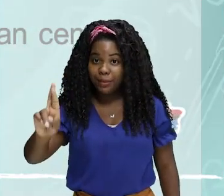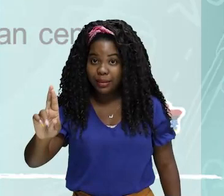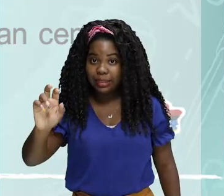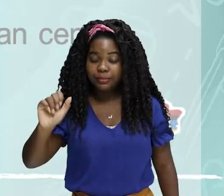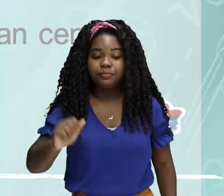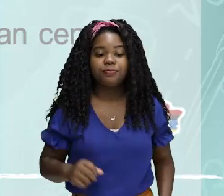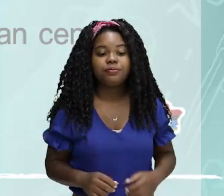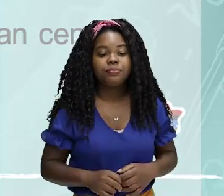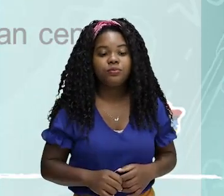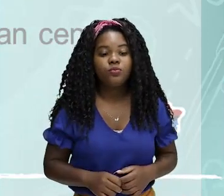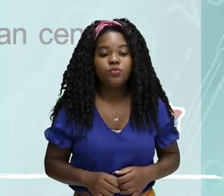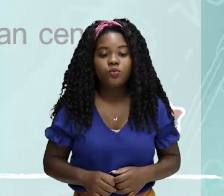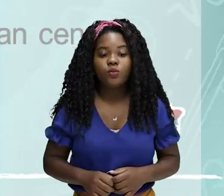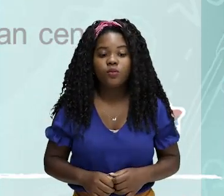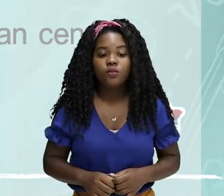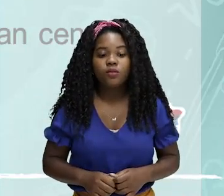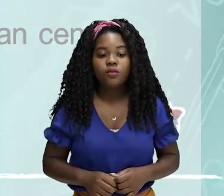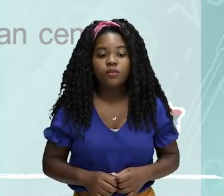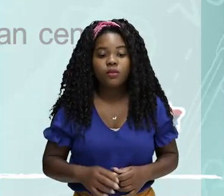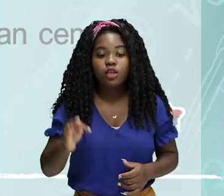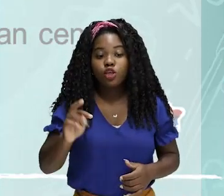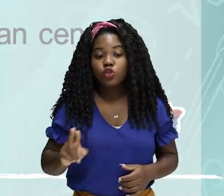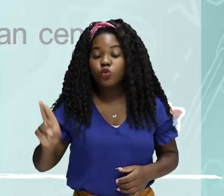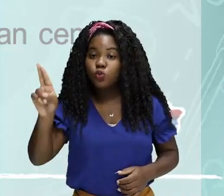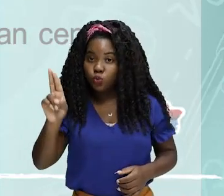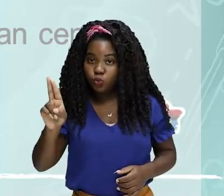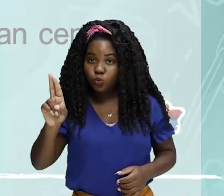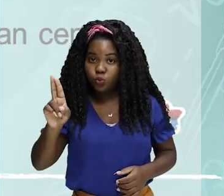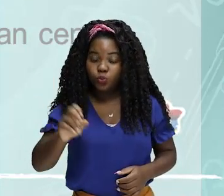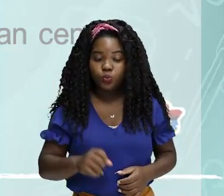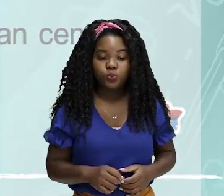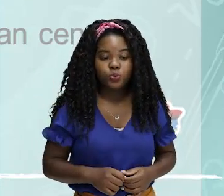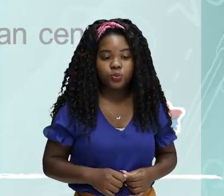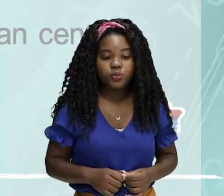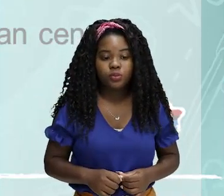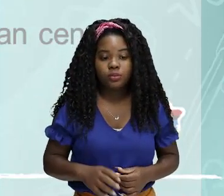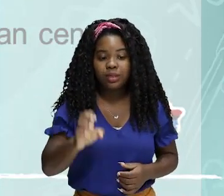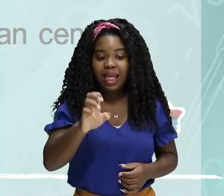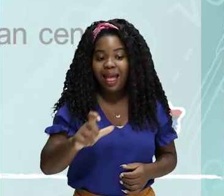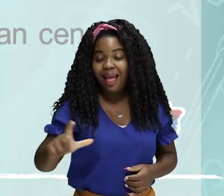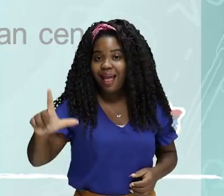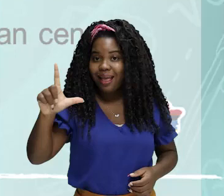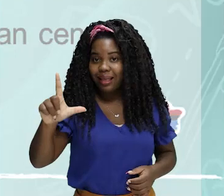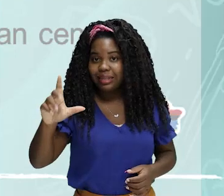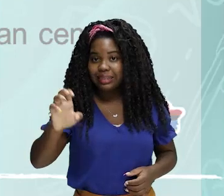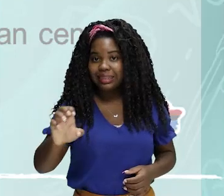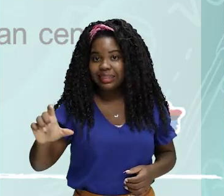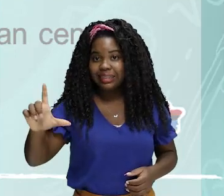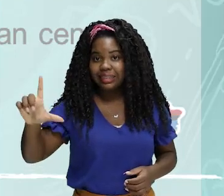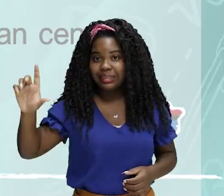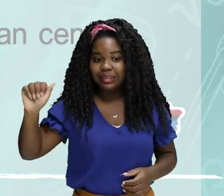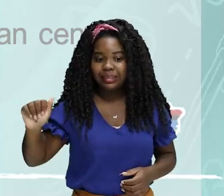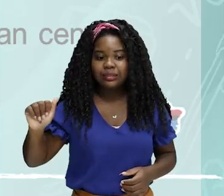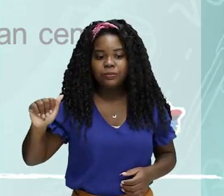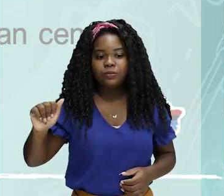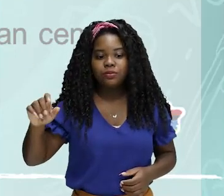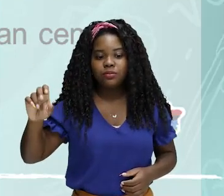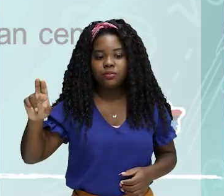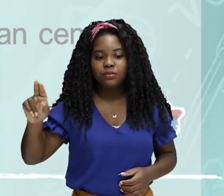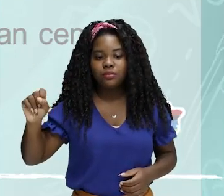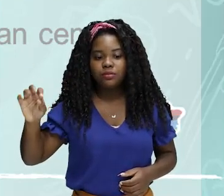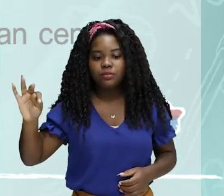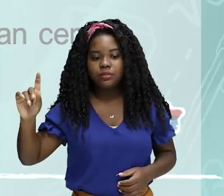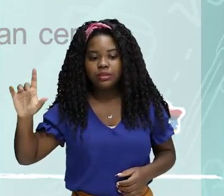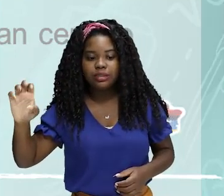Hablar é o que eu vou conjugar agora. Então, tú hayas hablado, él, ella, usted haya